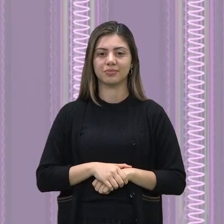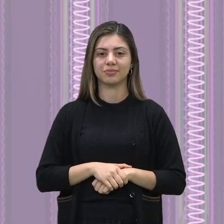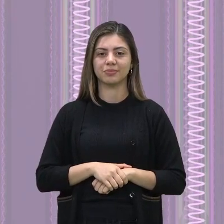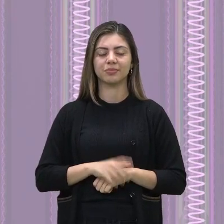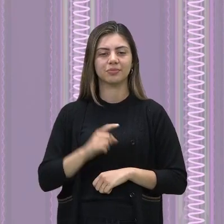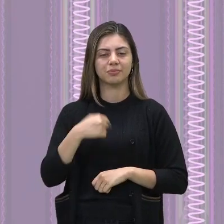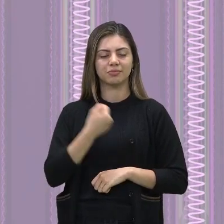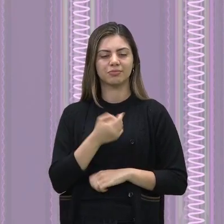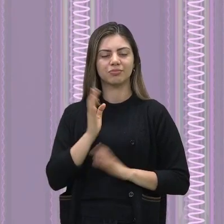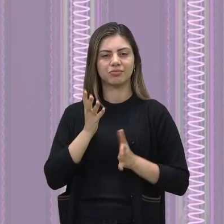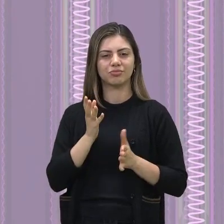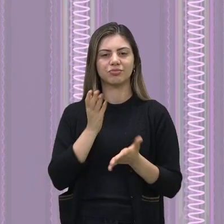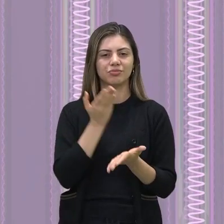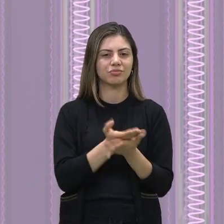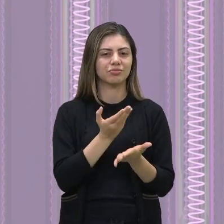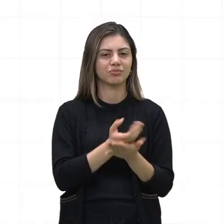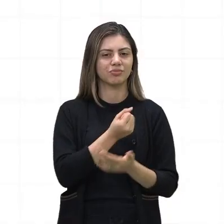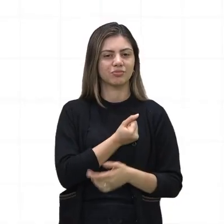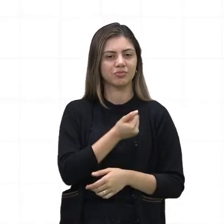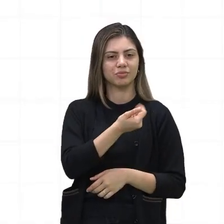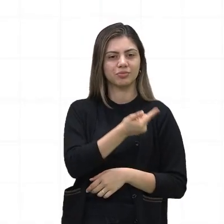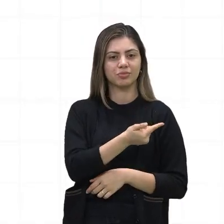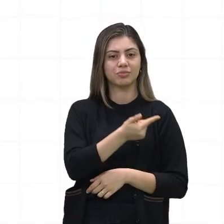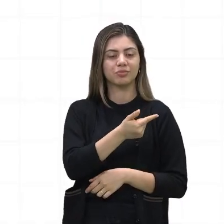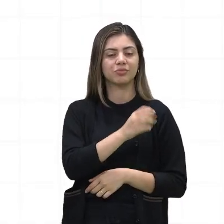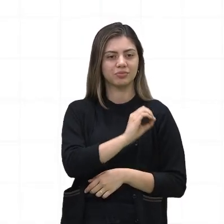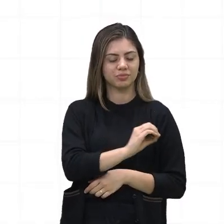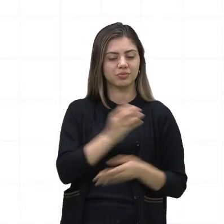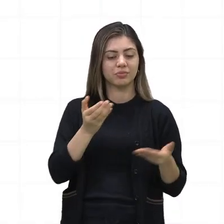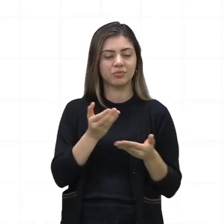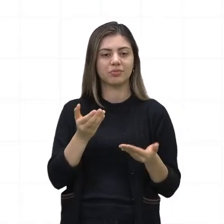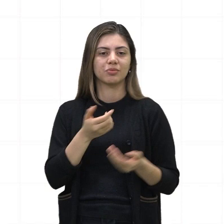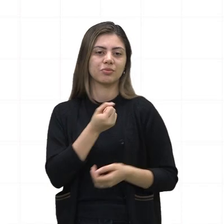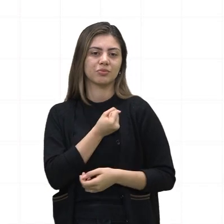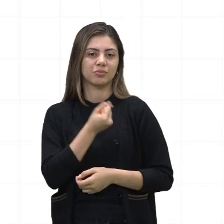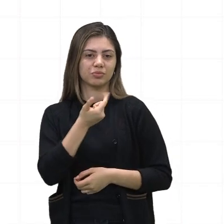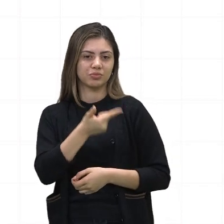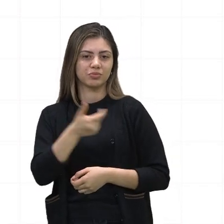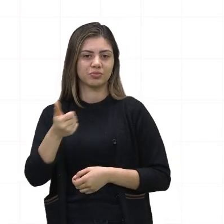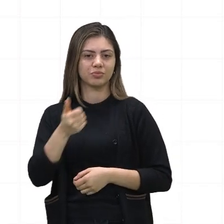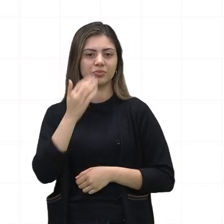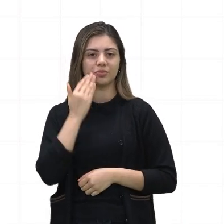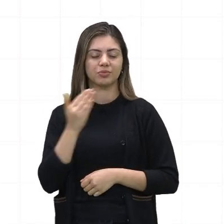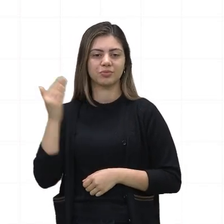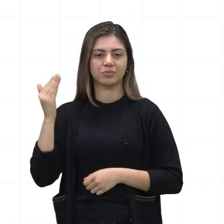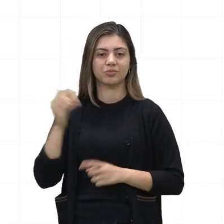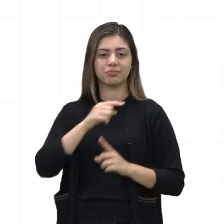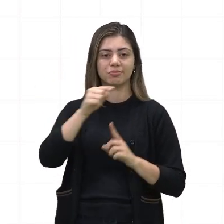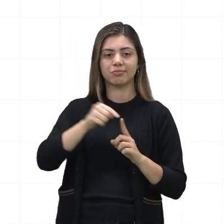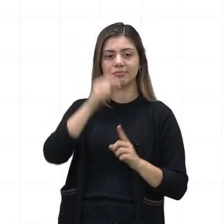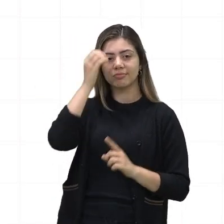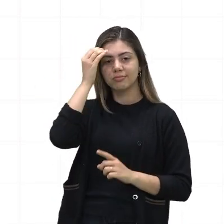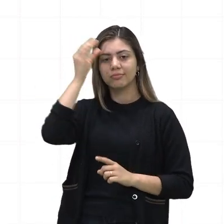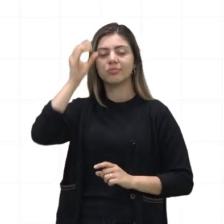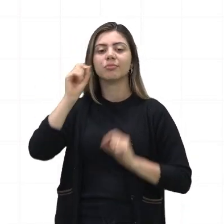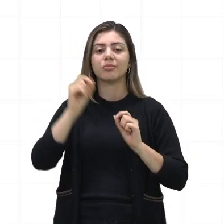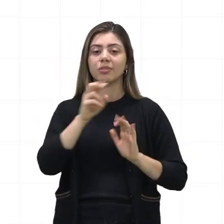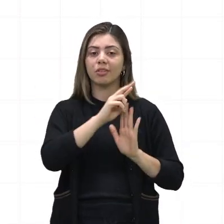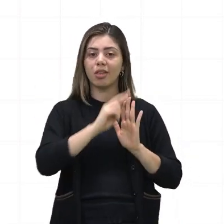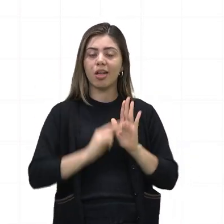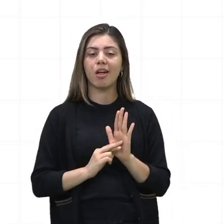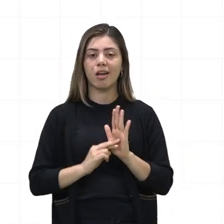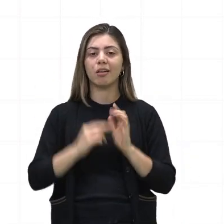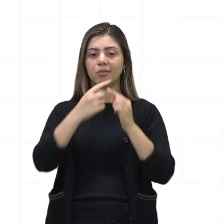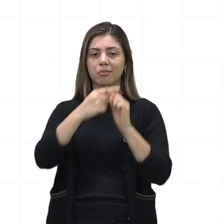Nós já tivemos a nossa aula 21, 20, né? E agora teremos a nossa aula 21, o objeto de conhecimento,